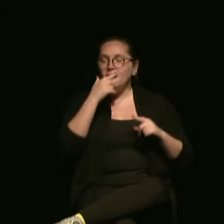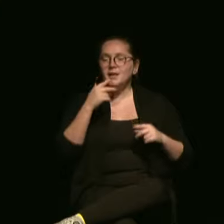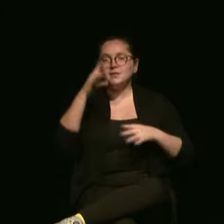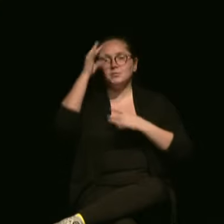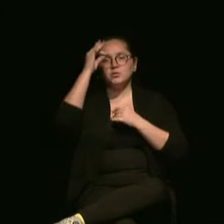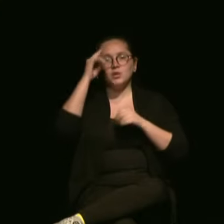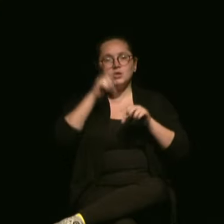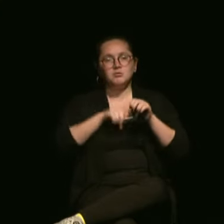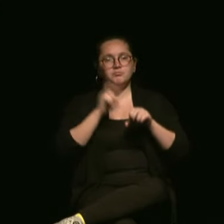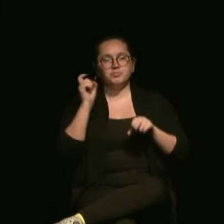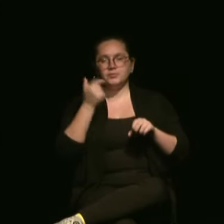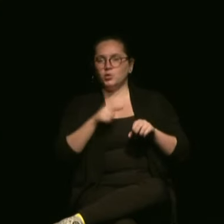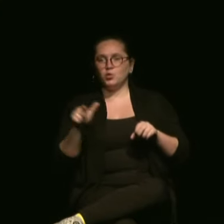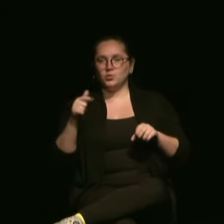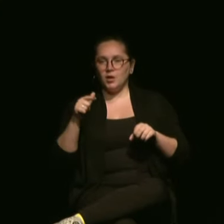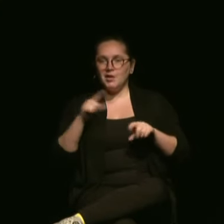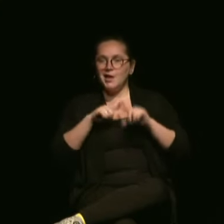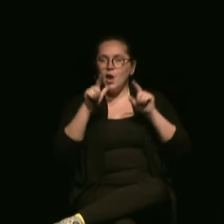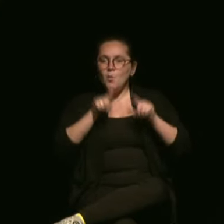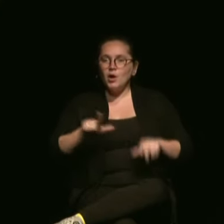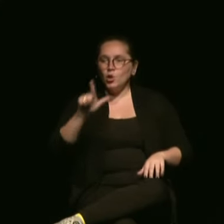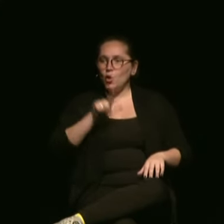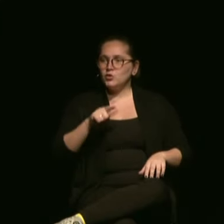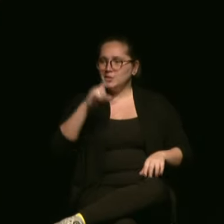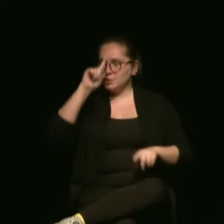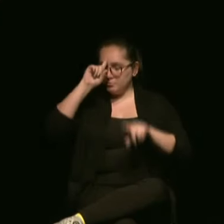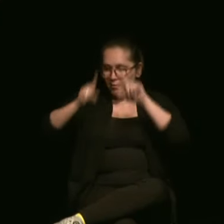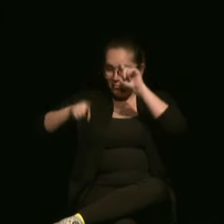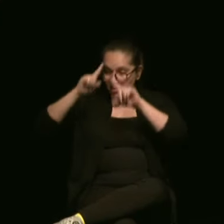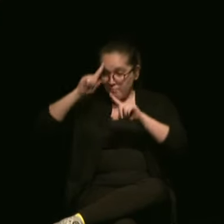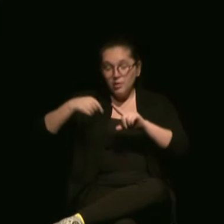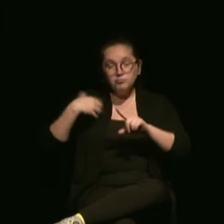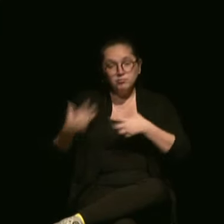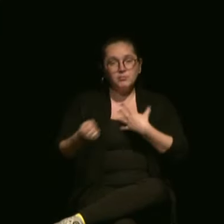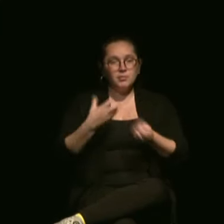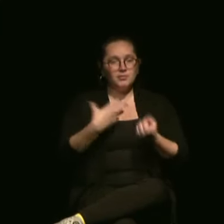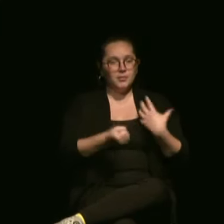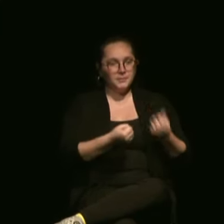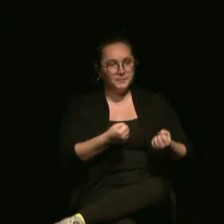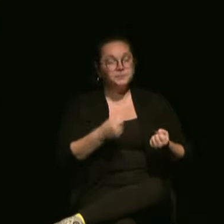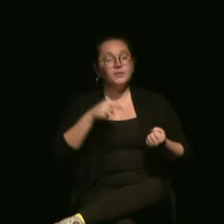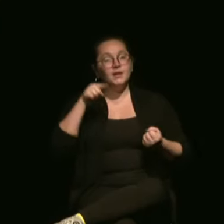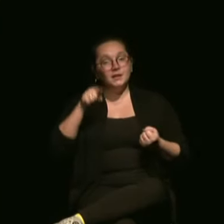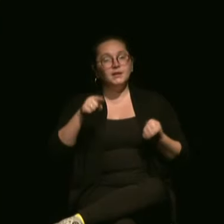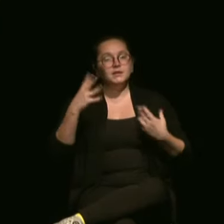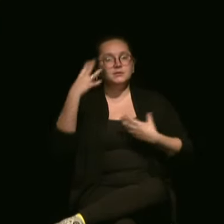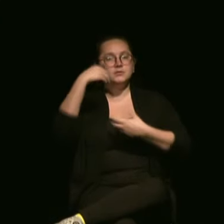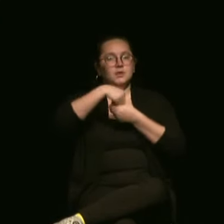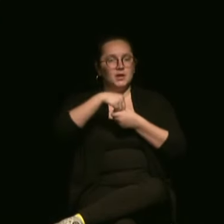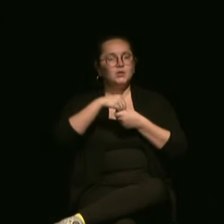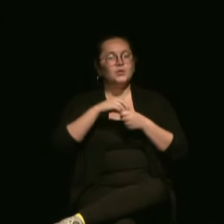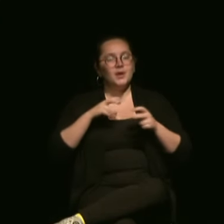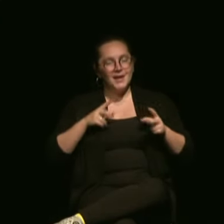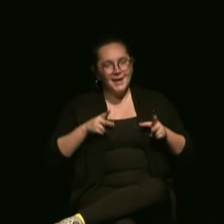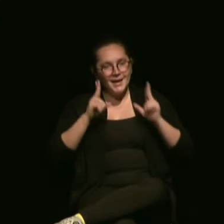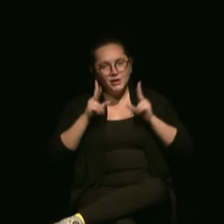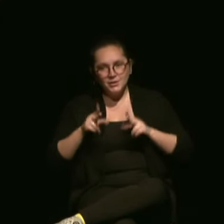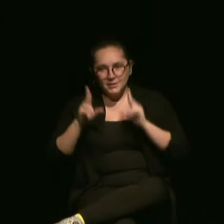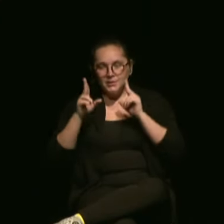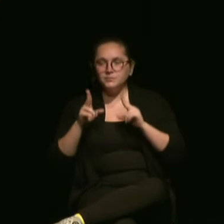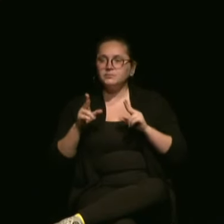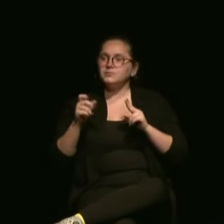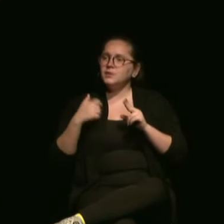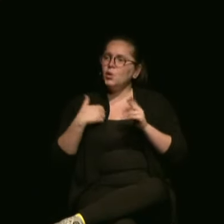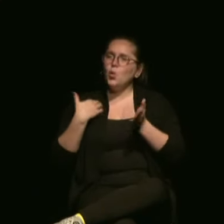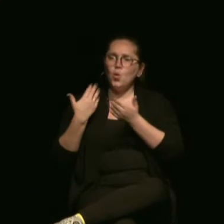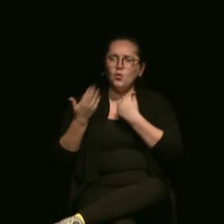a uma lógica que é externa a eles. Isso era uma coisa muito discutida na Ilha de Edição, muitas conversas que eu tive com o